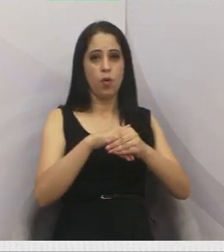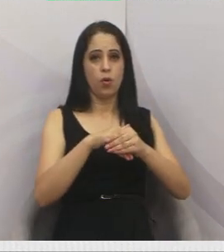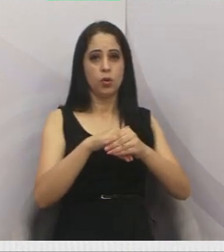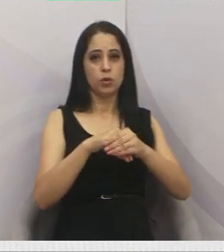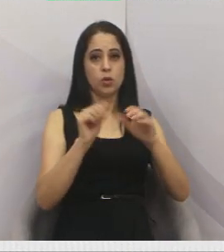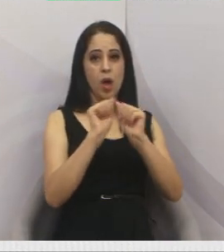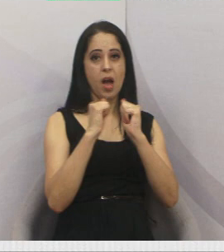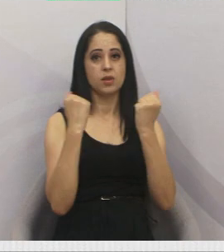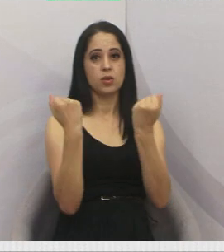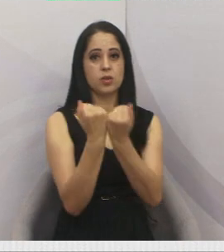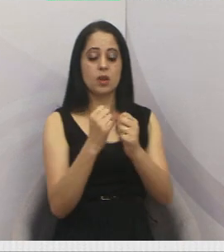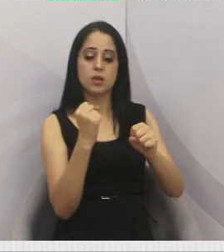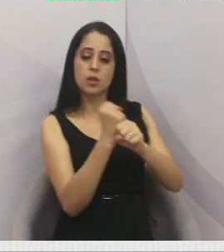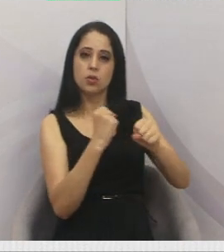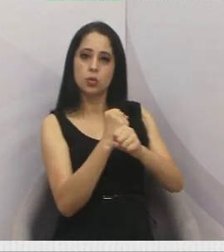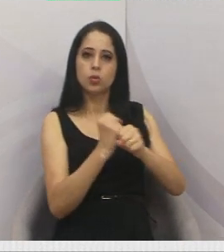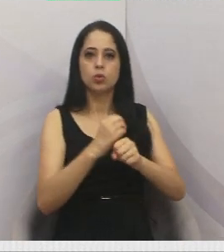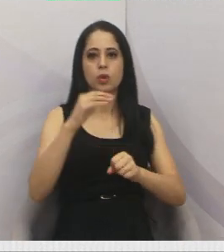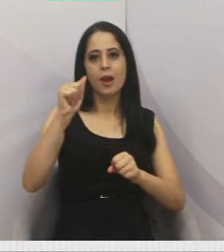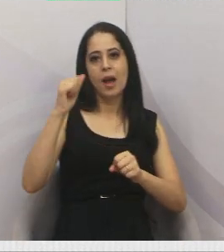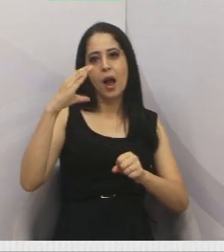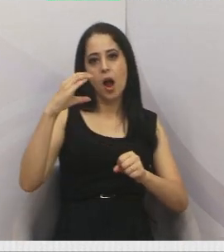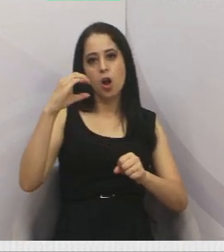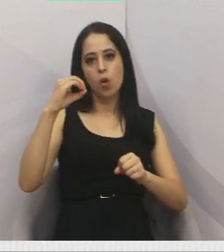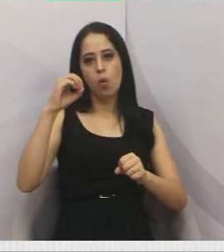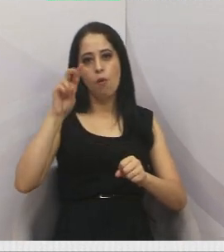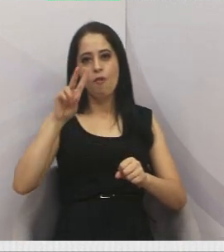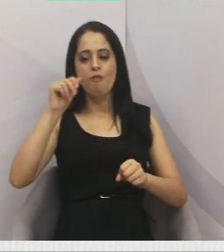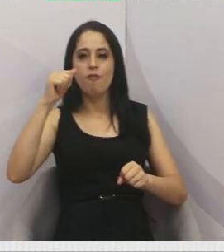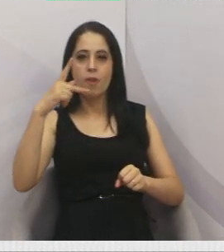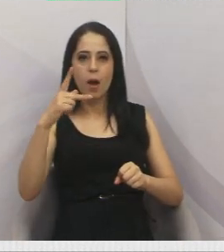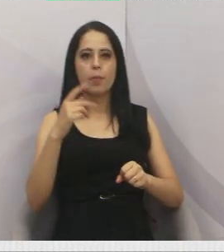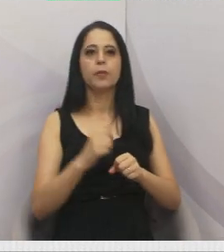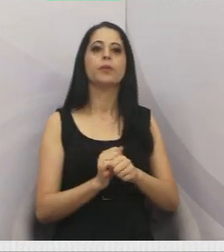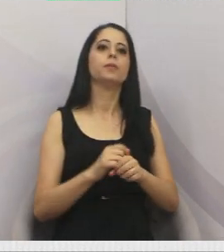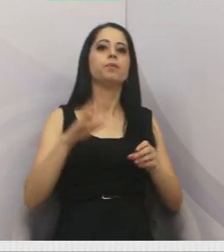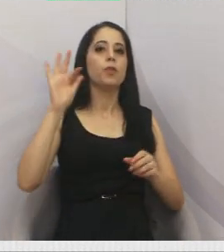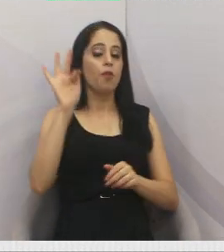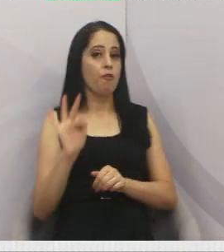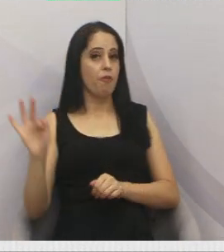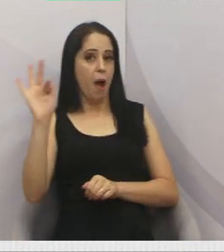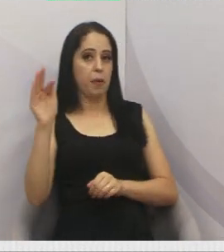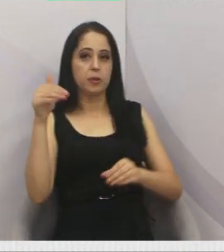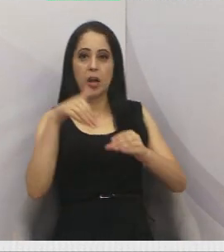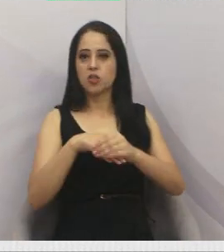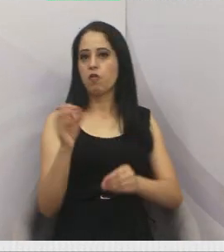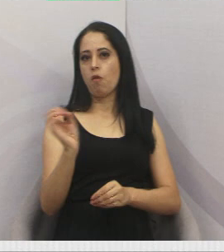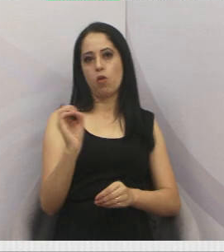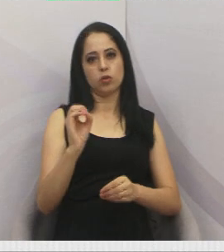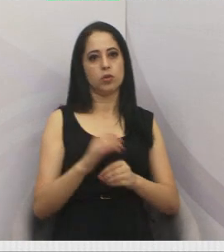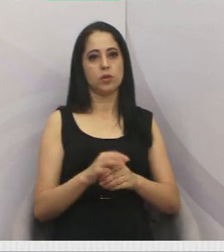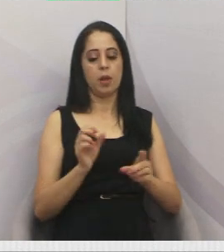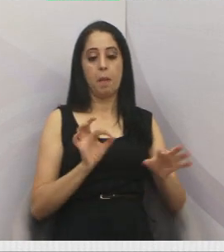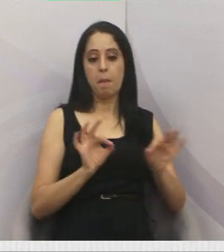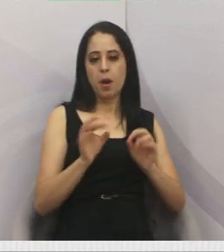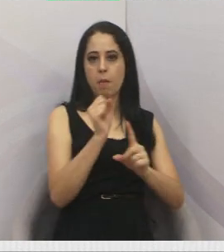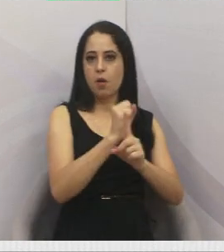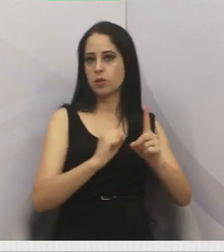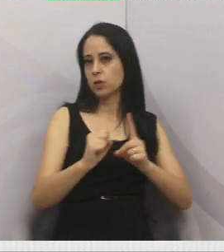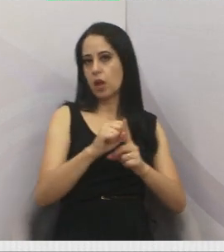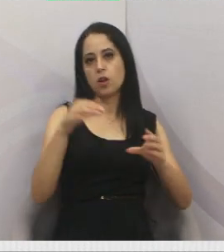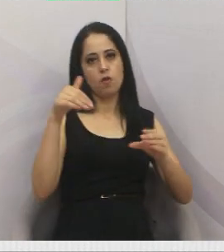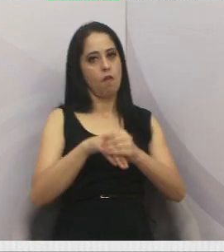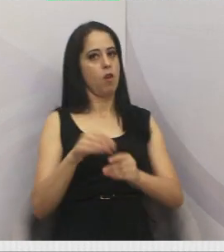das Construtoras, a Convap. Segmento Entidades Acadêmicas, voto em branco. Segmento Organização da Sociedade Civil, voto em